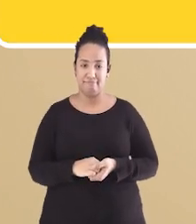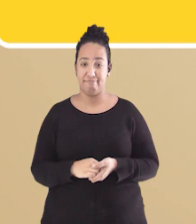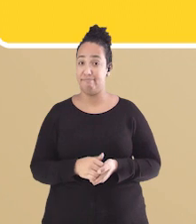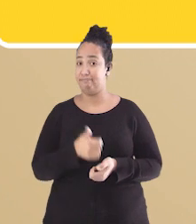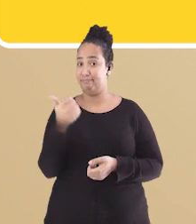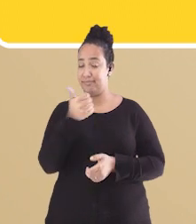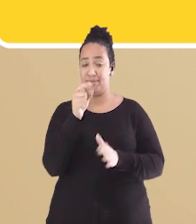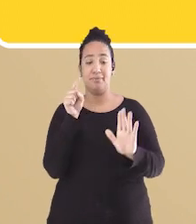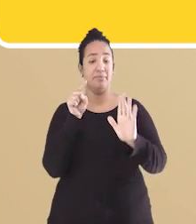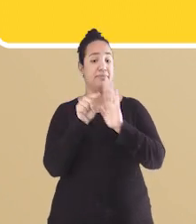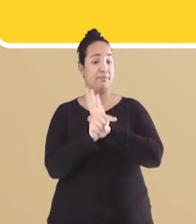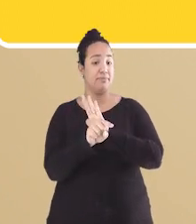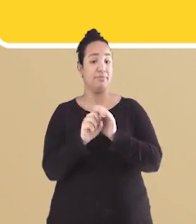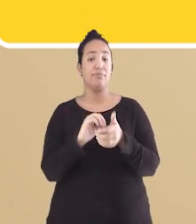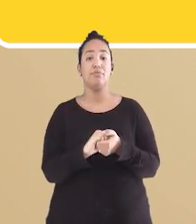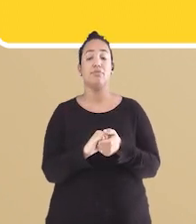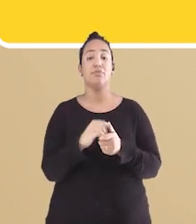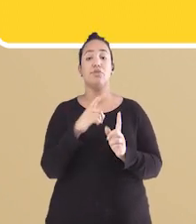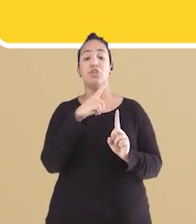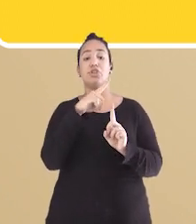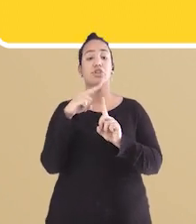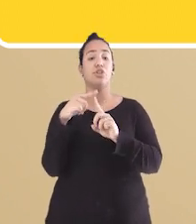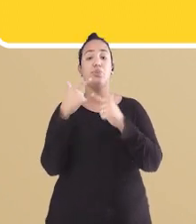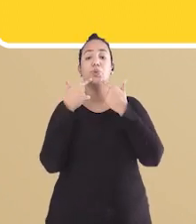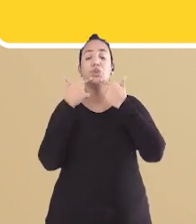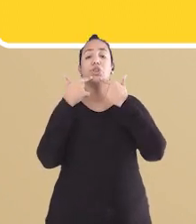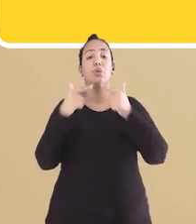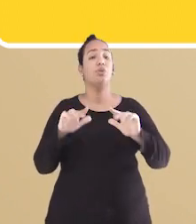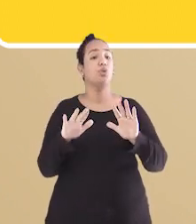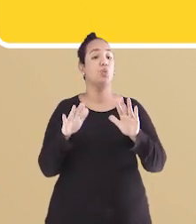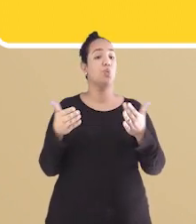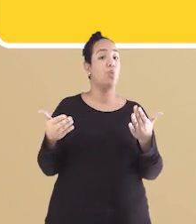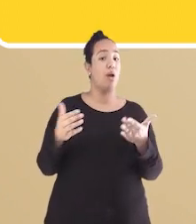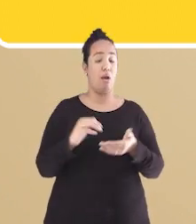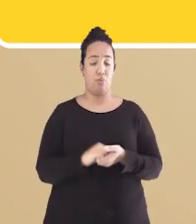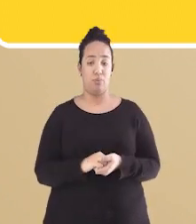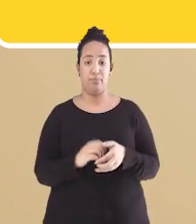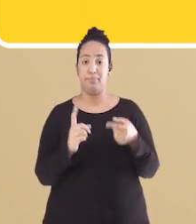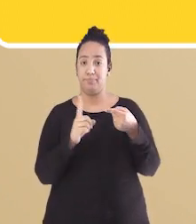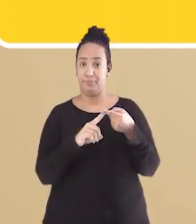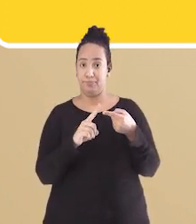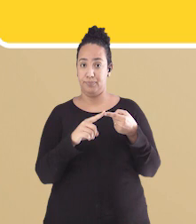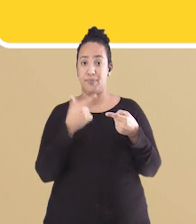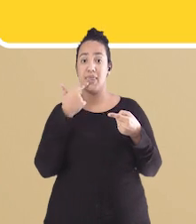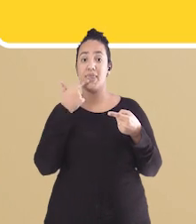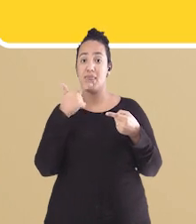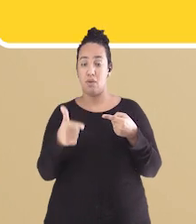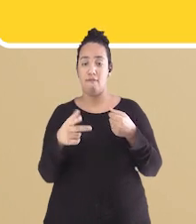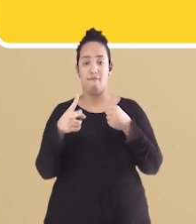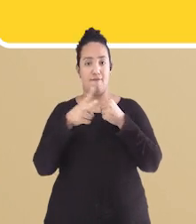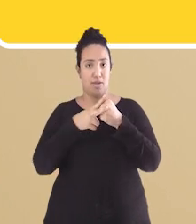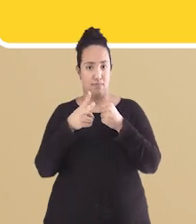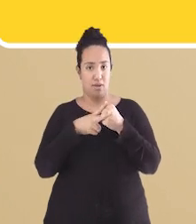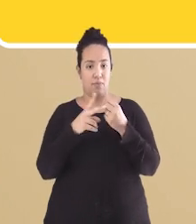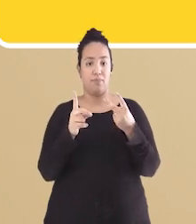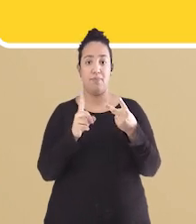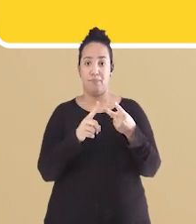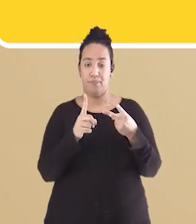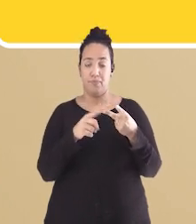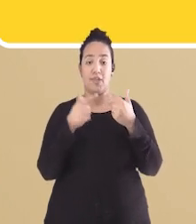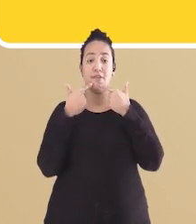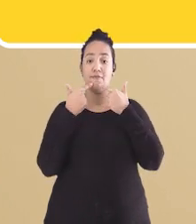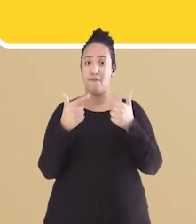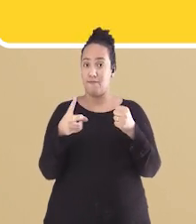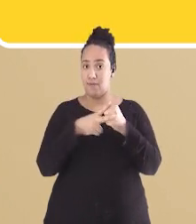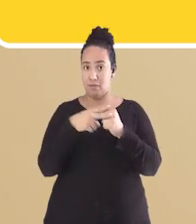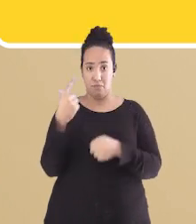Questão 1. Qual o tipo de linguagem dessa tirinha? Letra A, linguagem verbal.